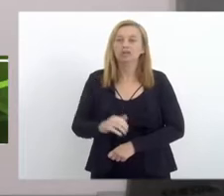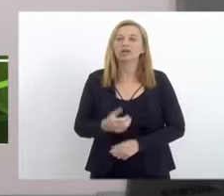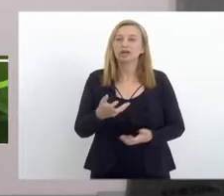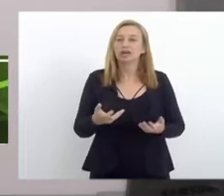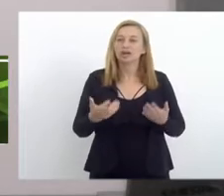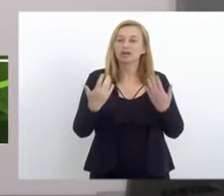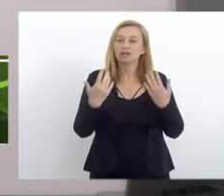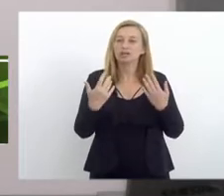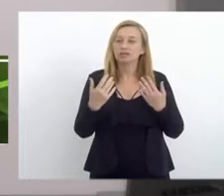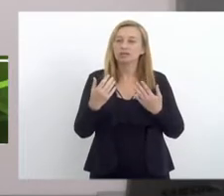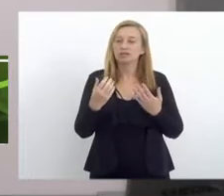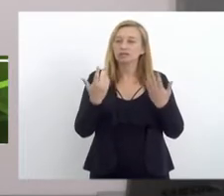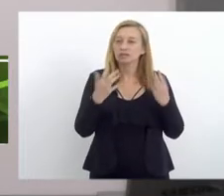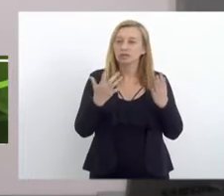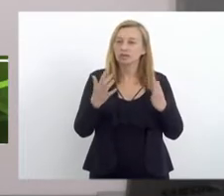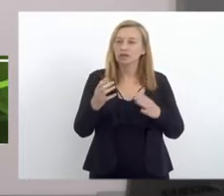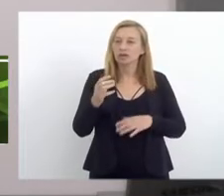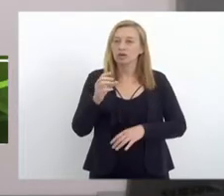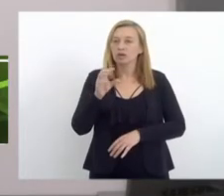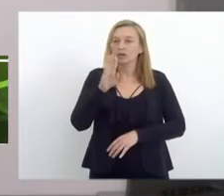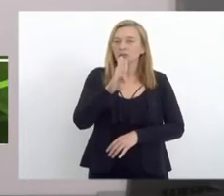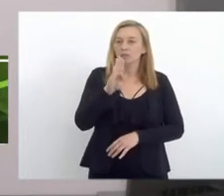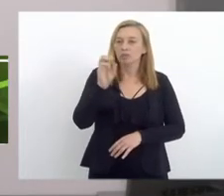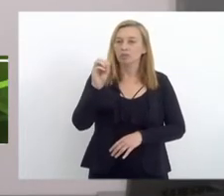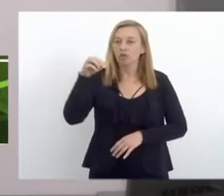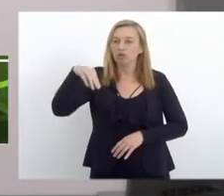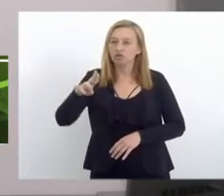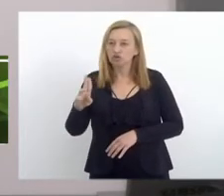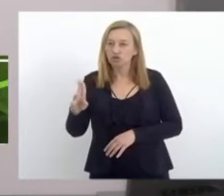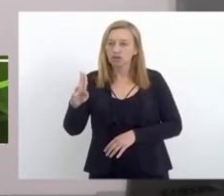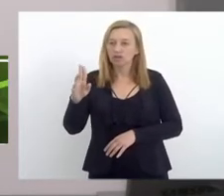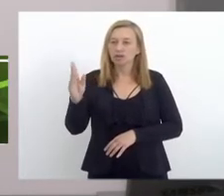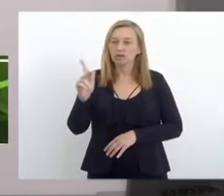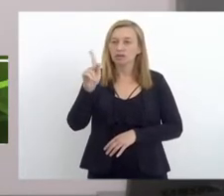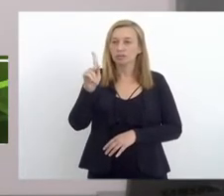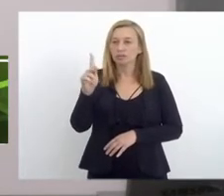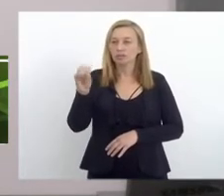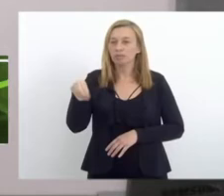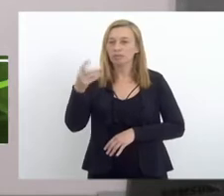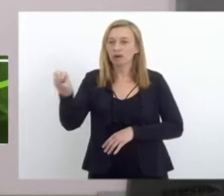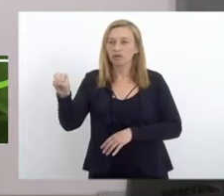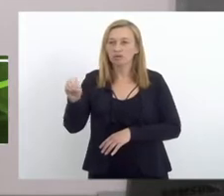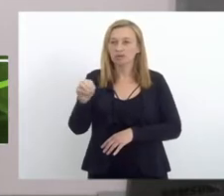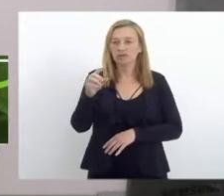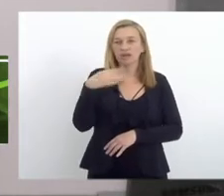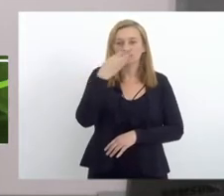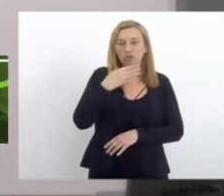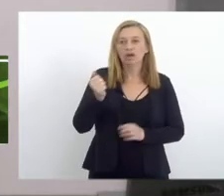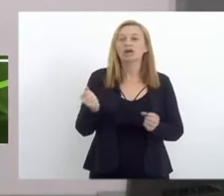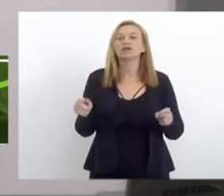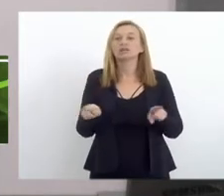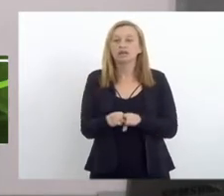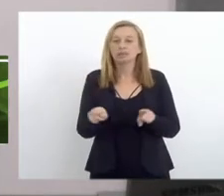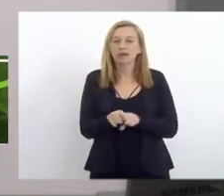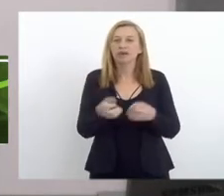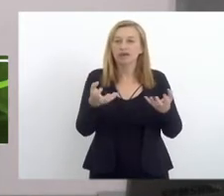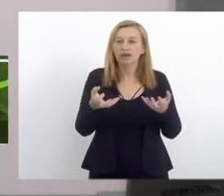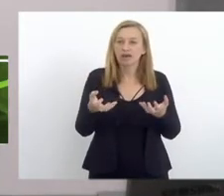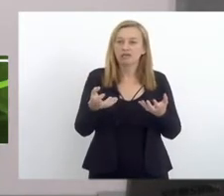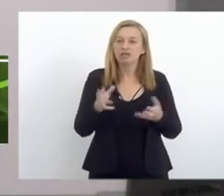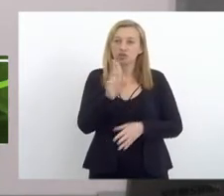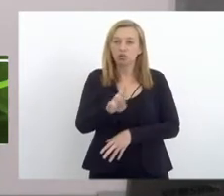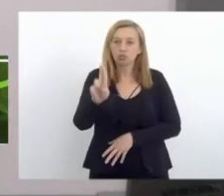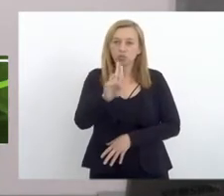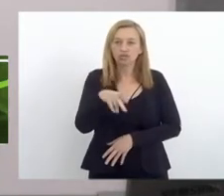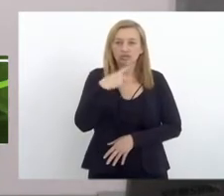saudar o bondinho do Pão de Açúcar, está presente conosco, Sandro Fernandes, que é o CEO, e quero também fazer uso